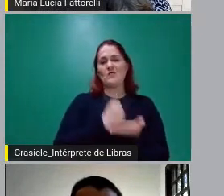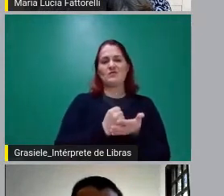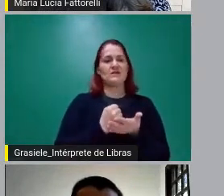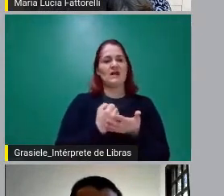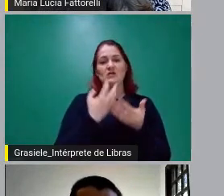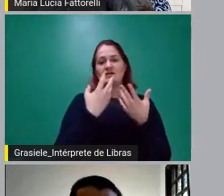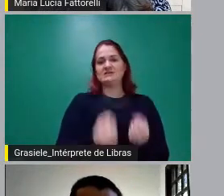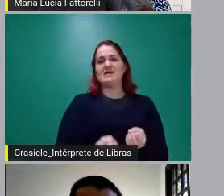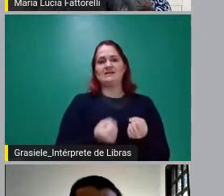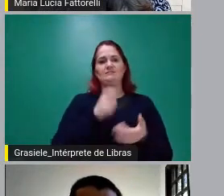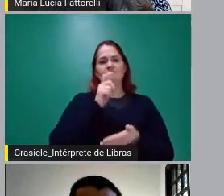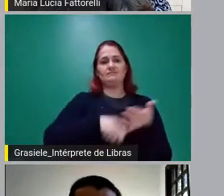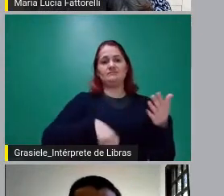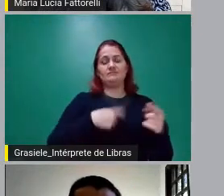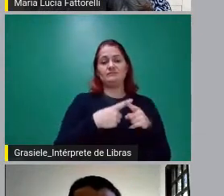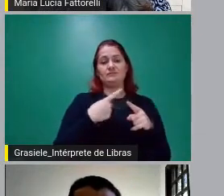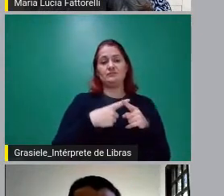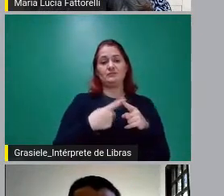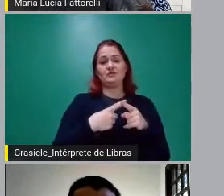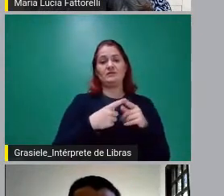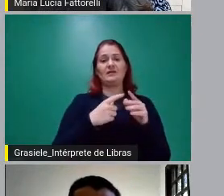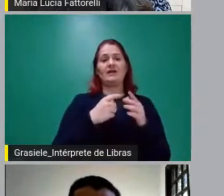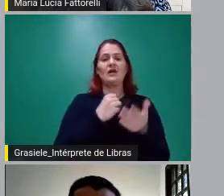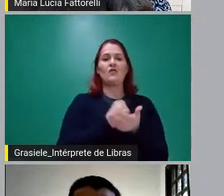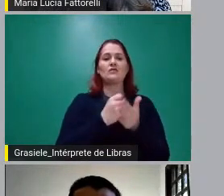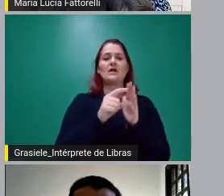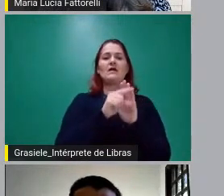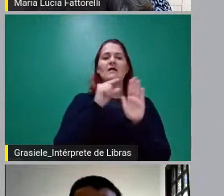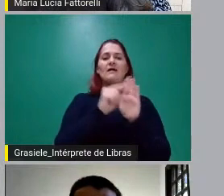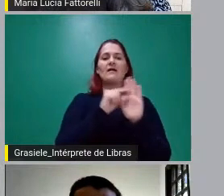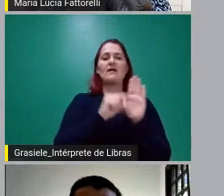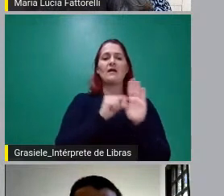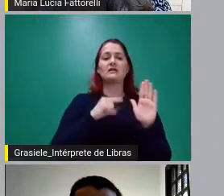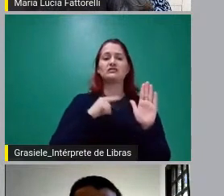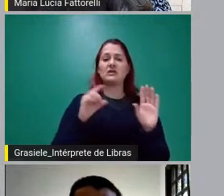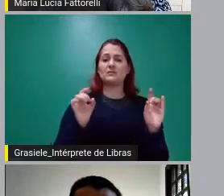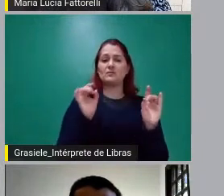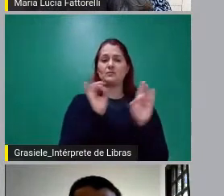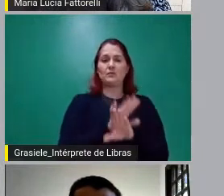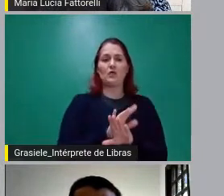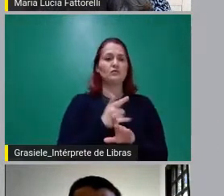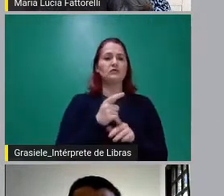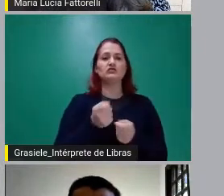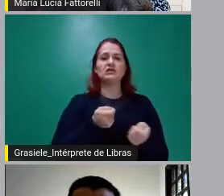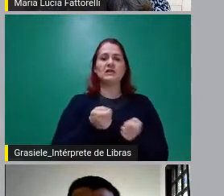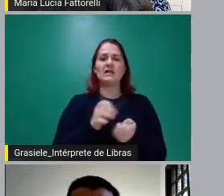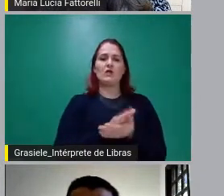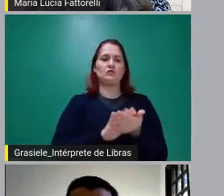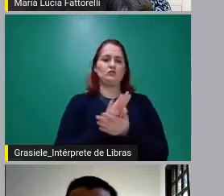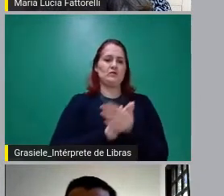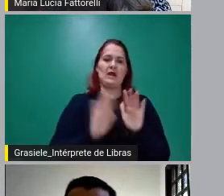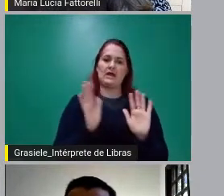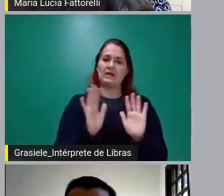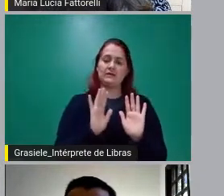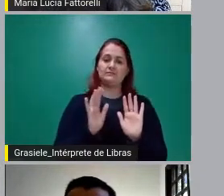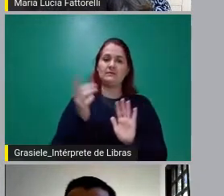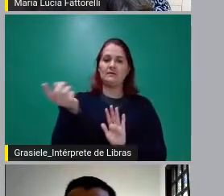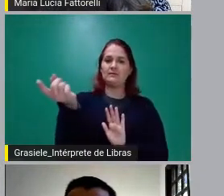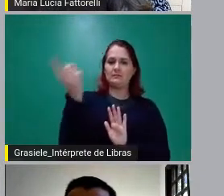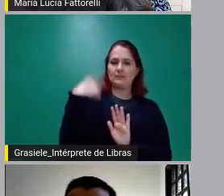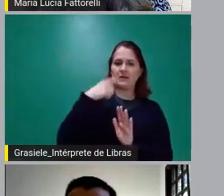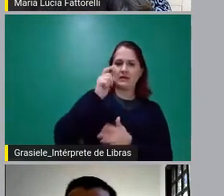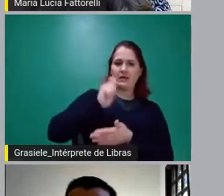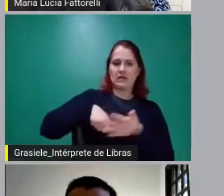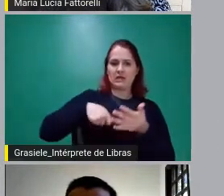né, porque as cláusulas contratuais vinham todas prontas, não eram minimamente negociadas em muitos casos,